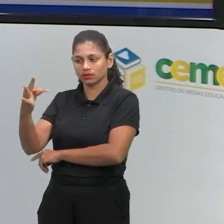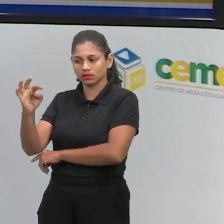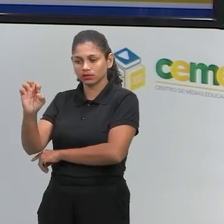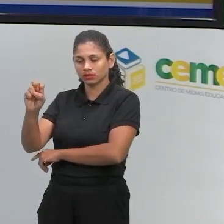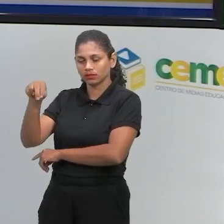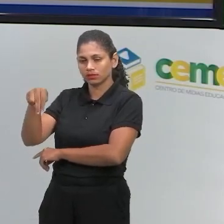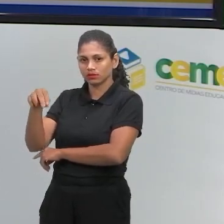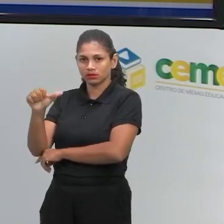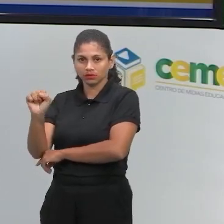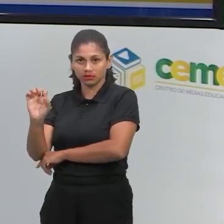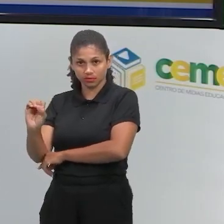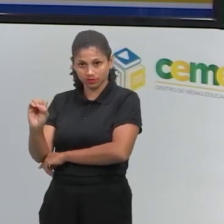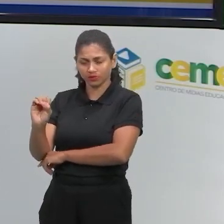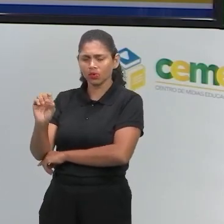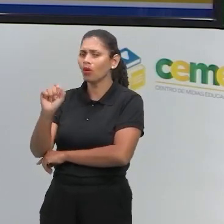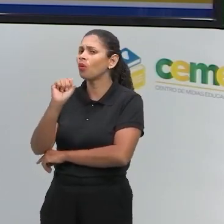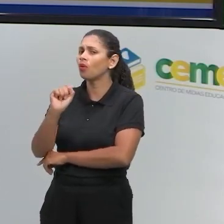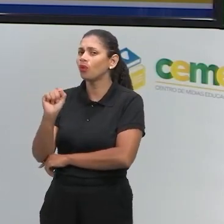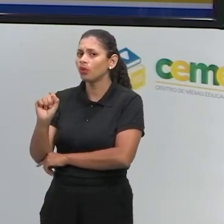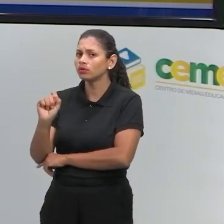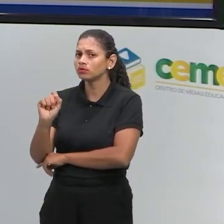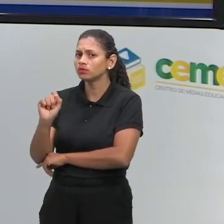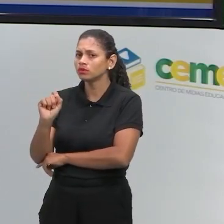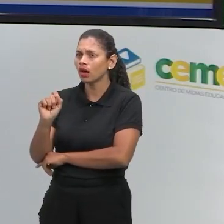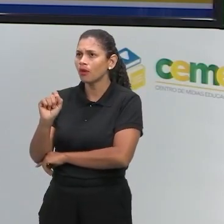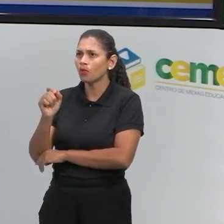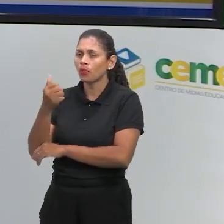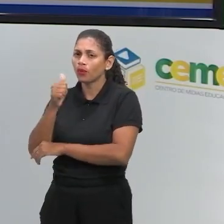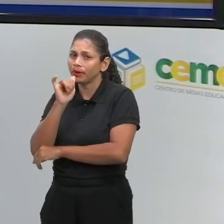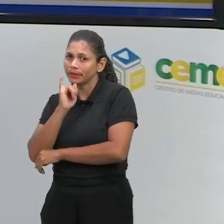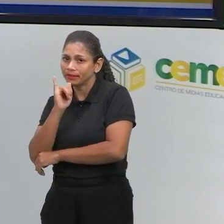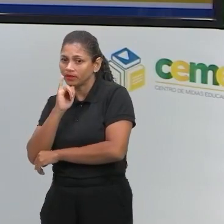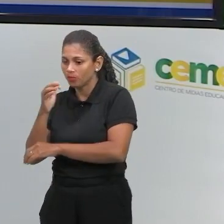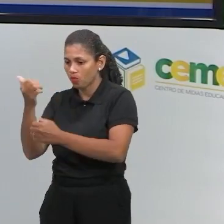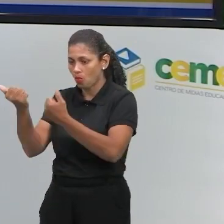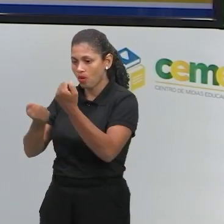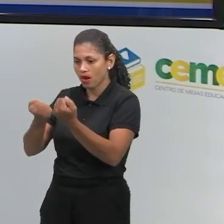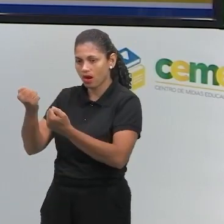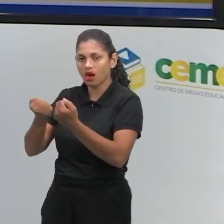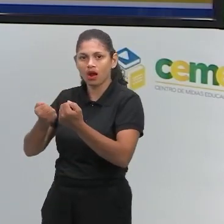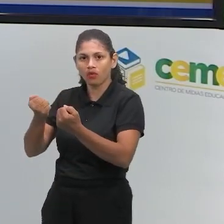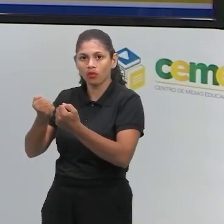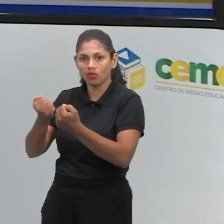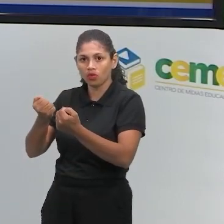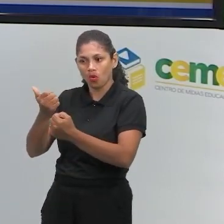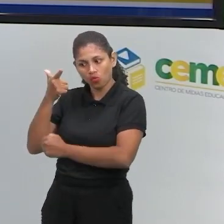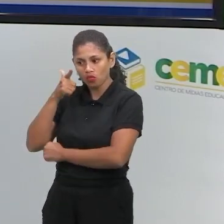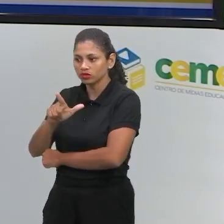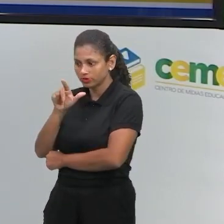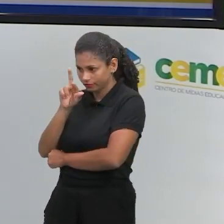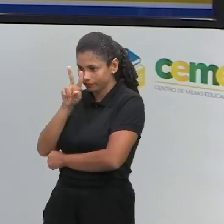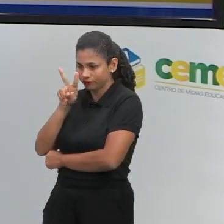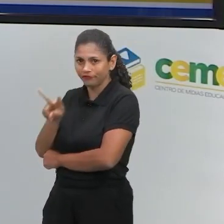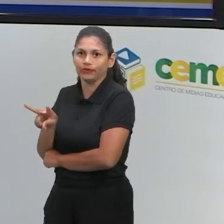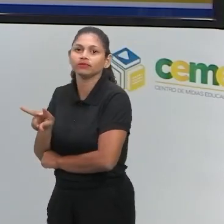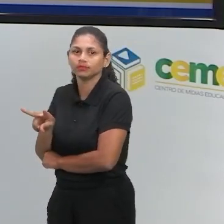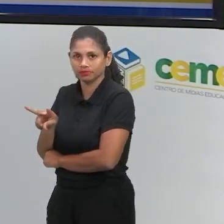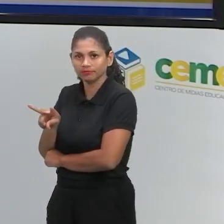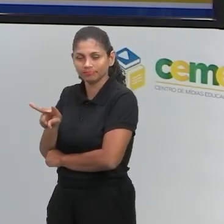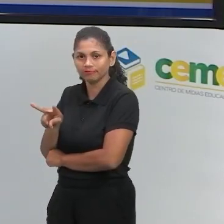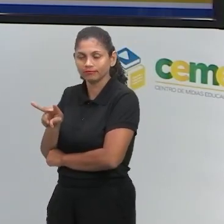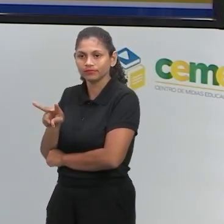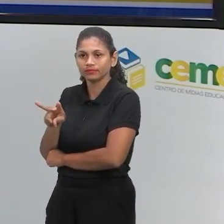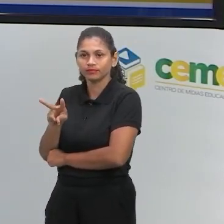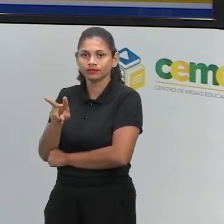dimensões consideráveis, né, que eu posso usar ali para efeitos de cálculos. Então, esse carro ele vai ser um corpo extenso.